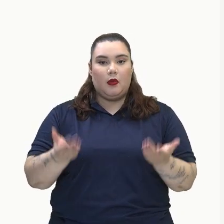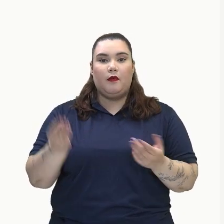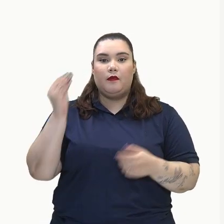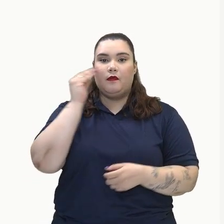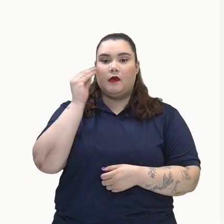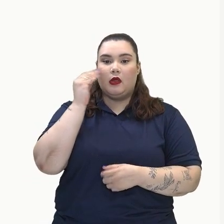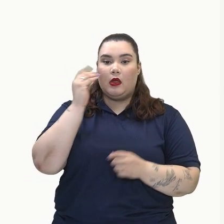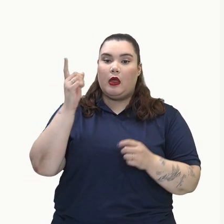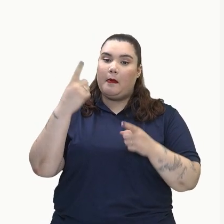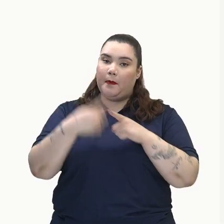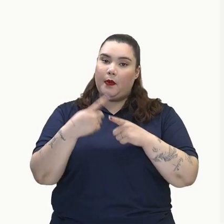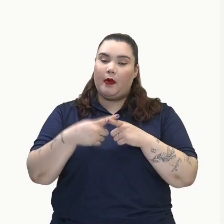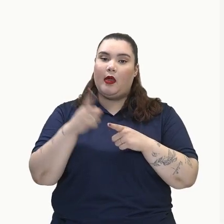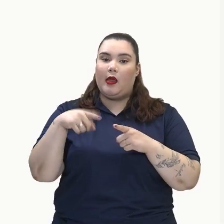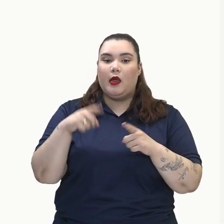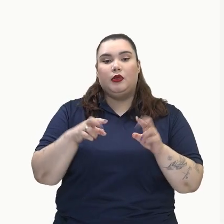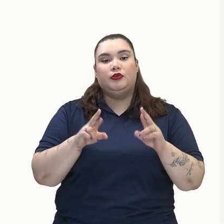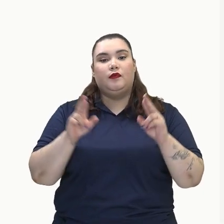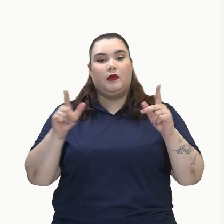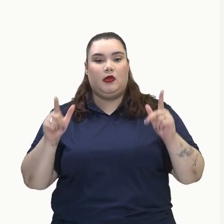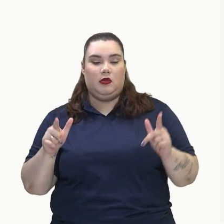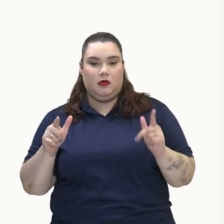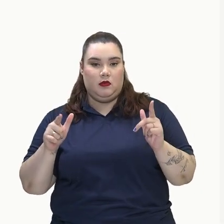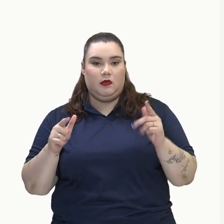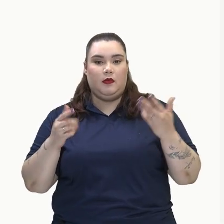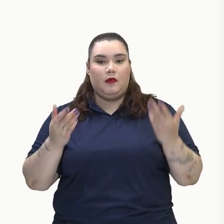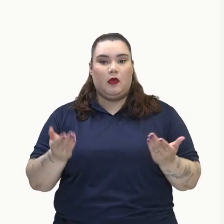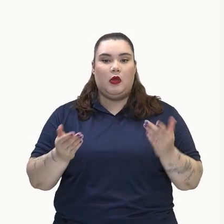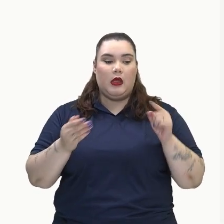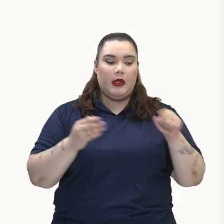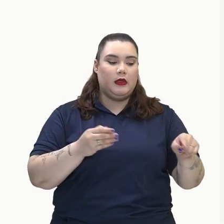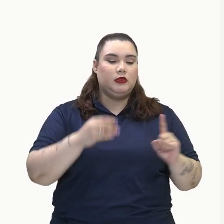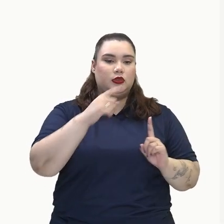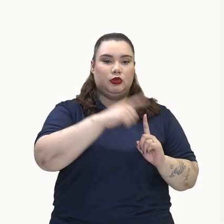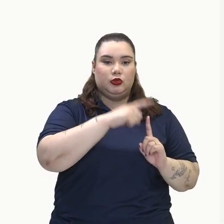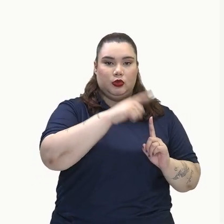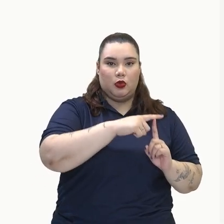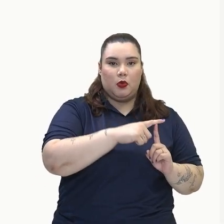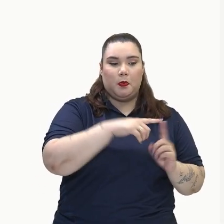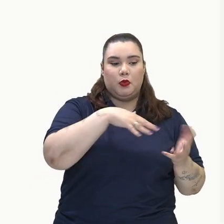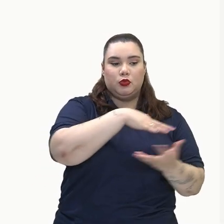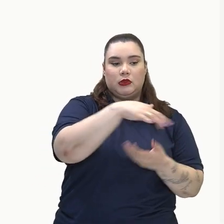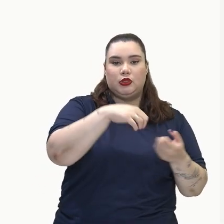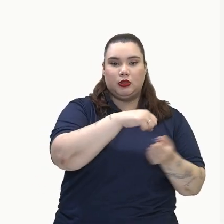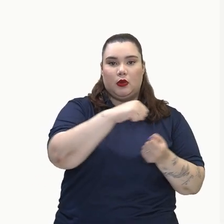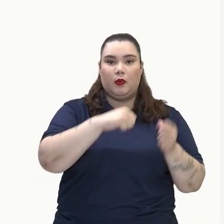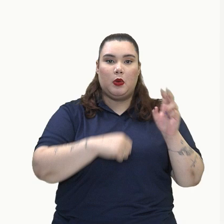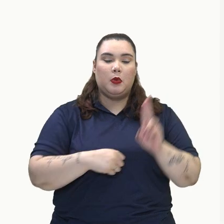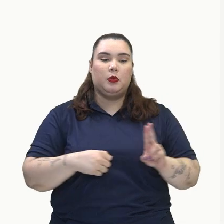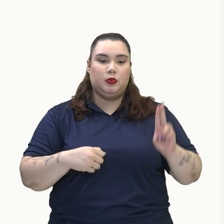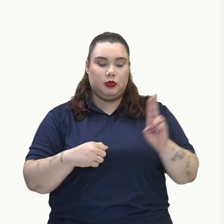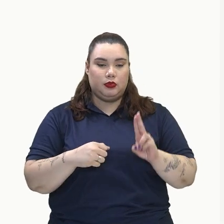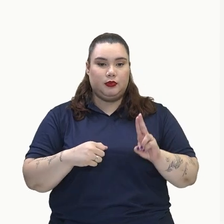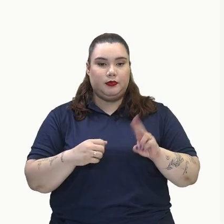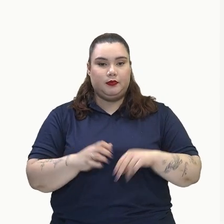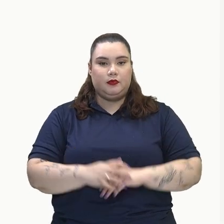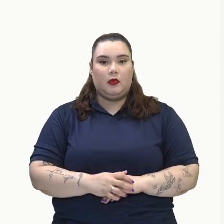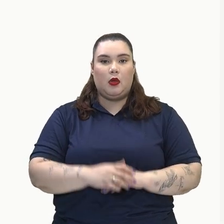que é diferente nas de unidades de conservação de uso sustentável. Olha lá,